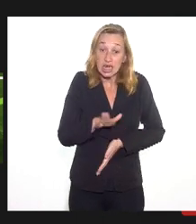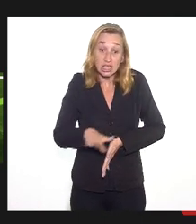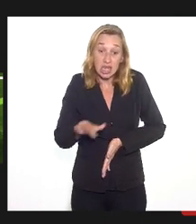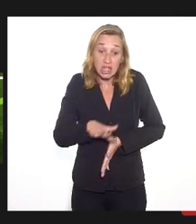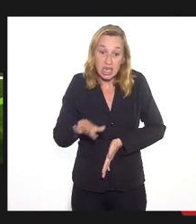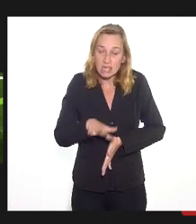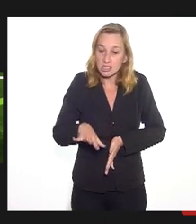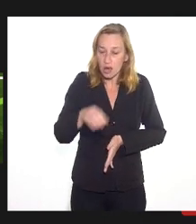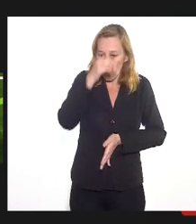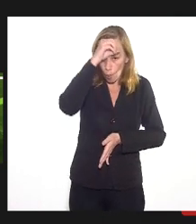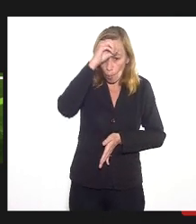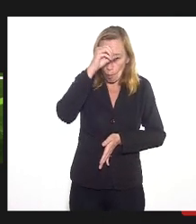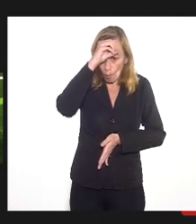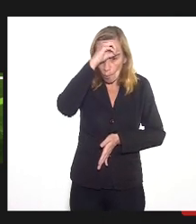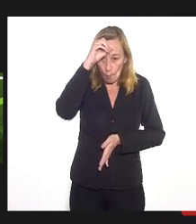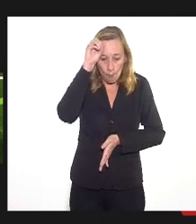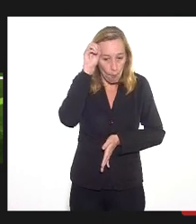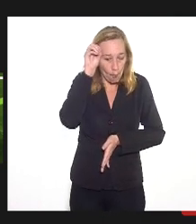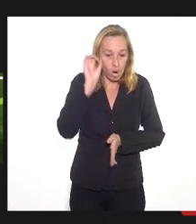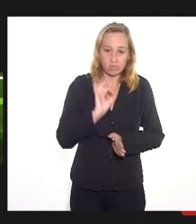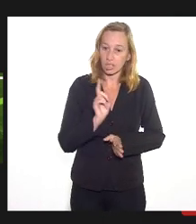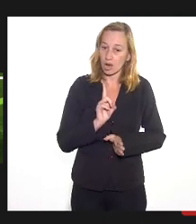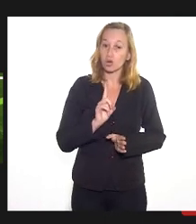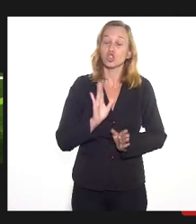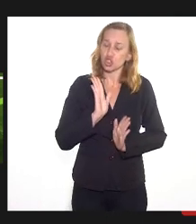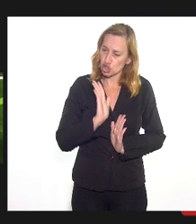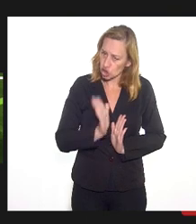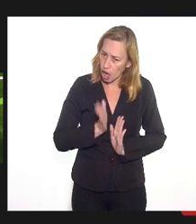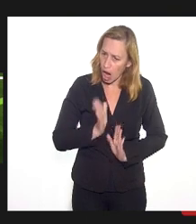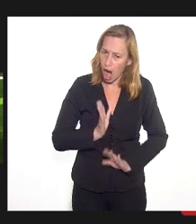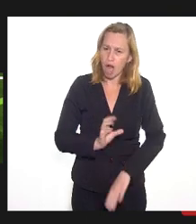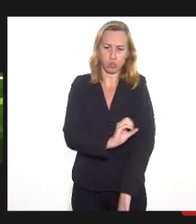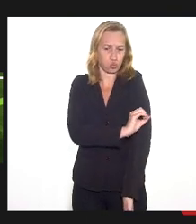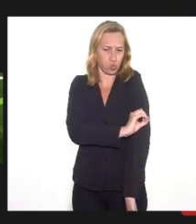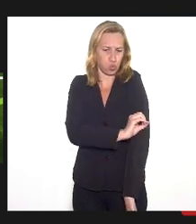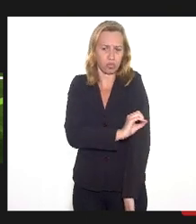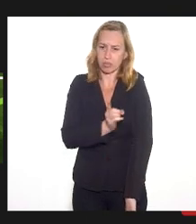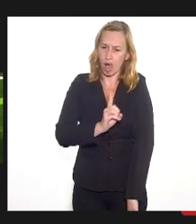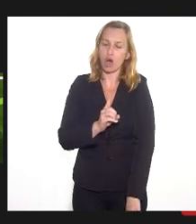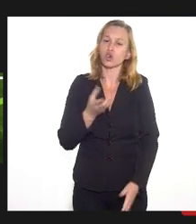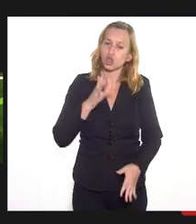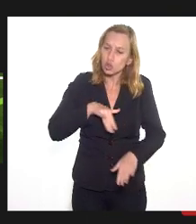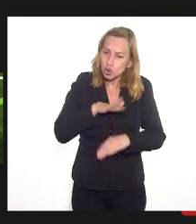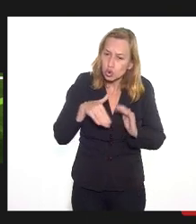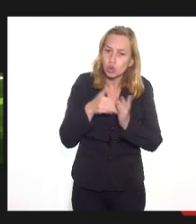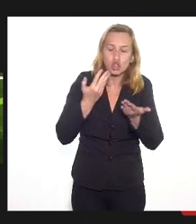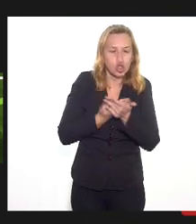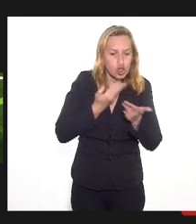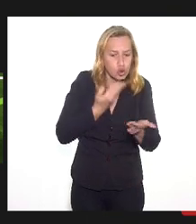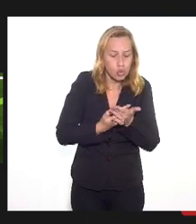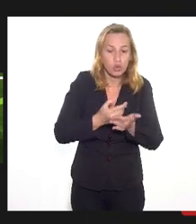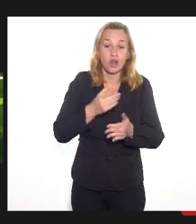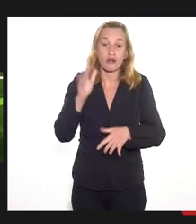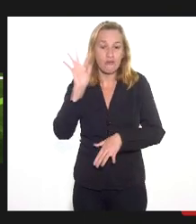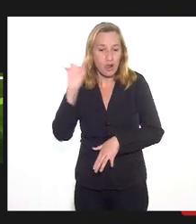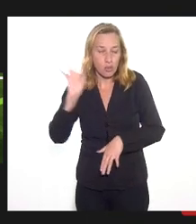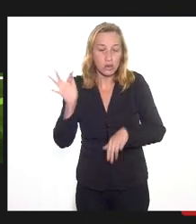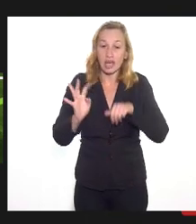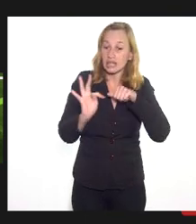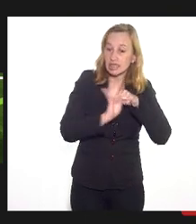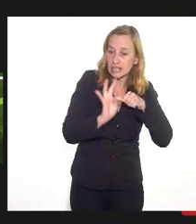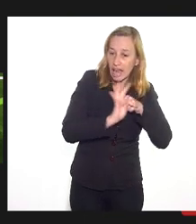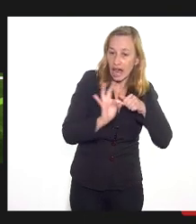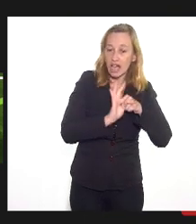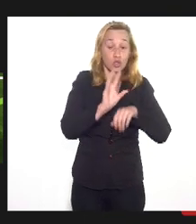são analfabetos. Tem, já estão, né? Quem não faz faculdade, faz técnico, quem não faz, faz